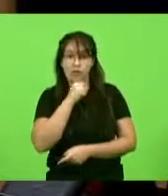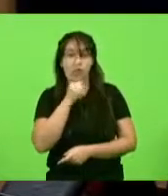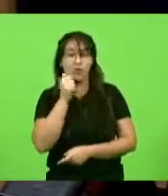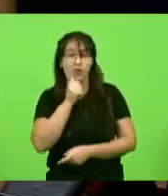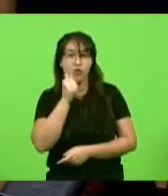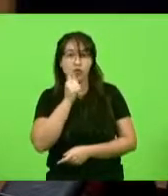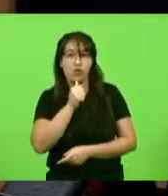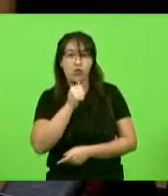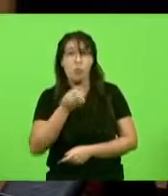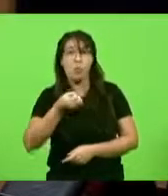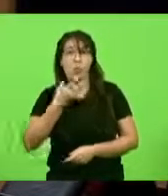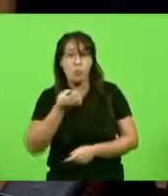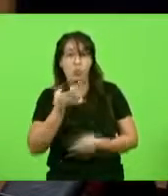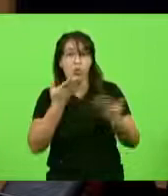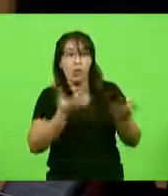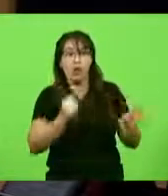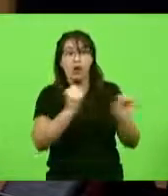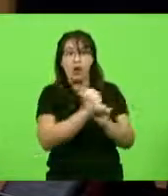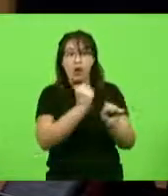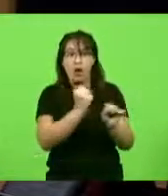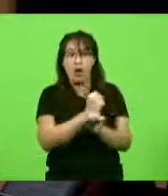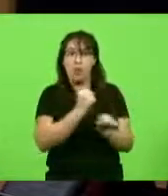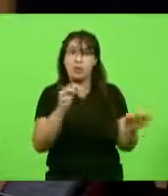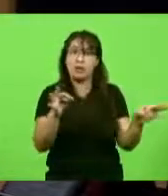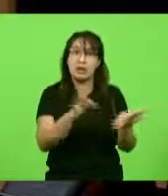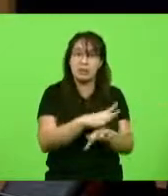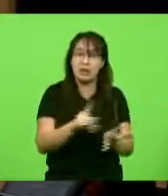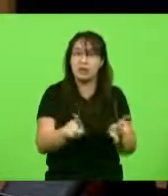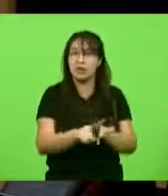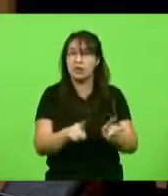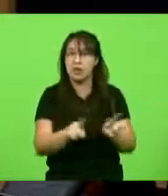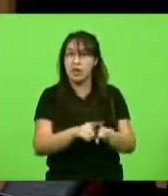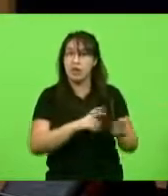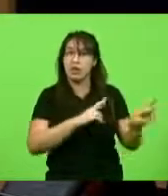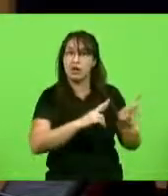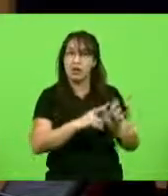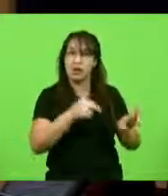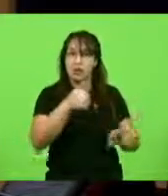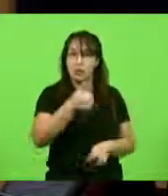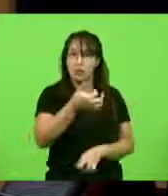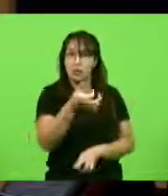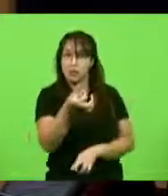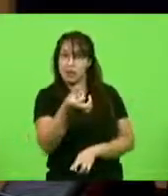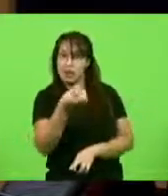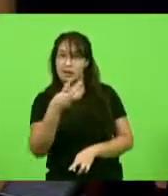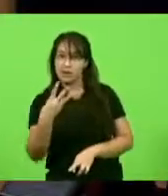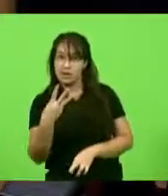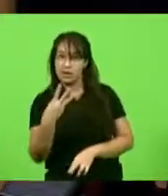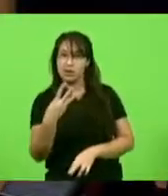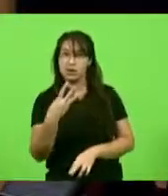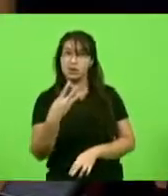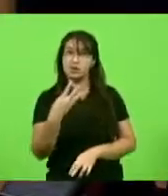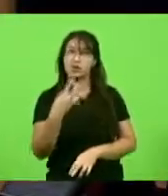Essa obra vai ser executada. A 163, a 280.